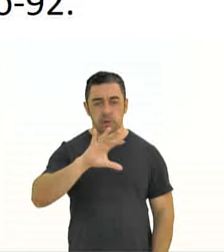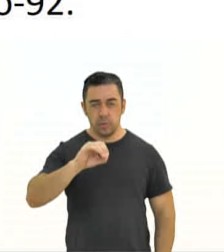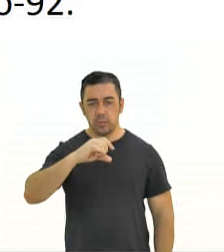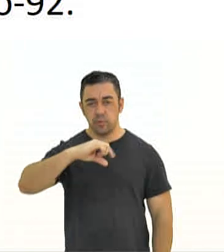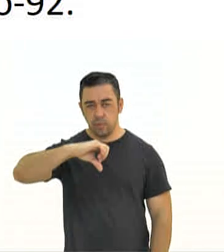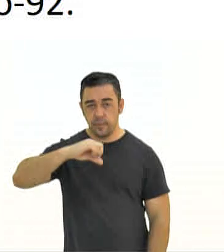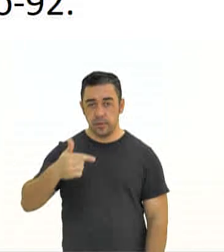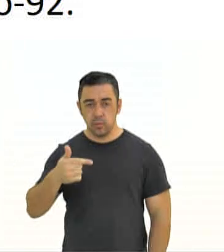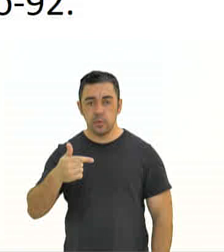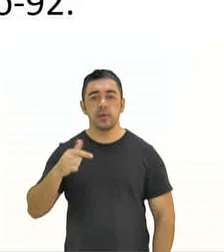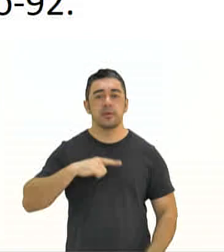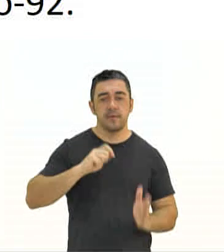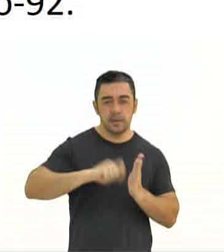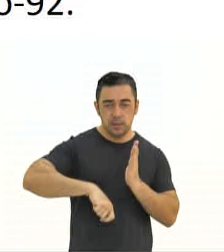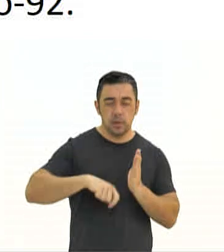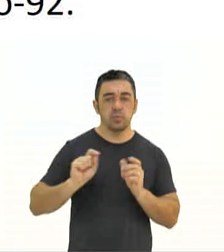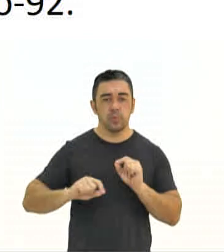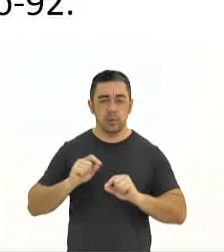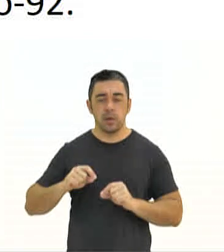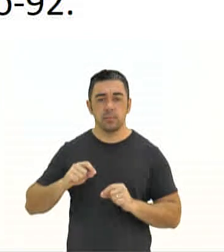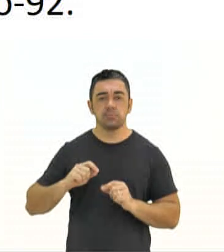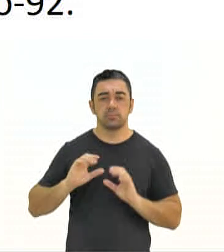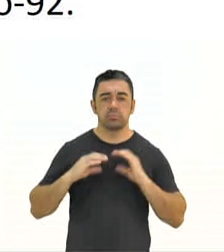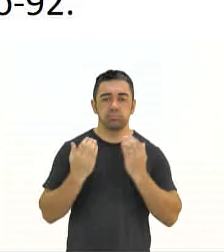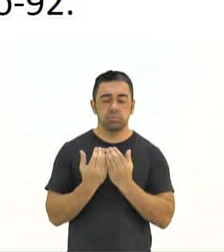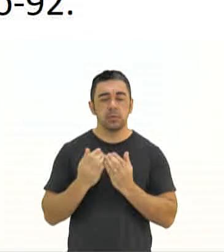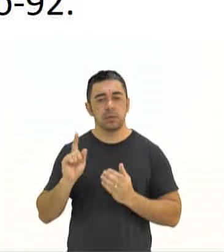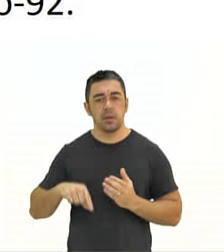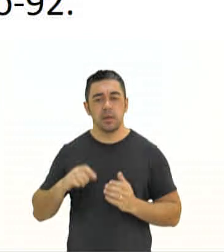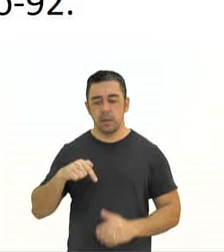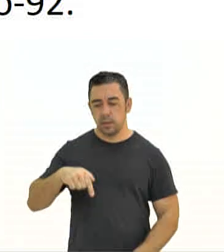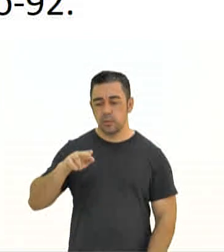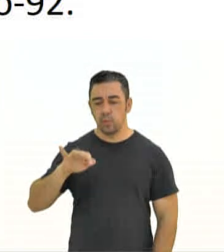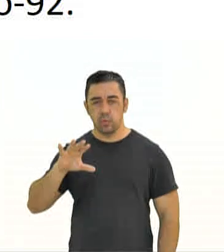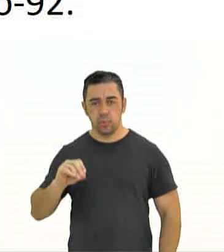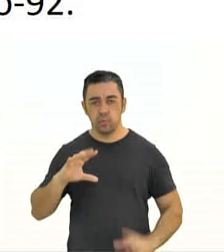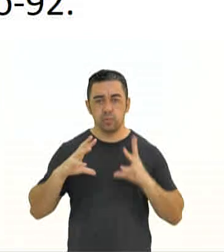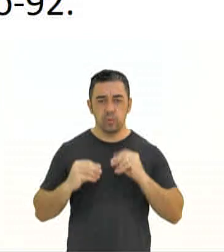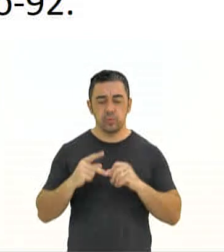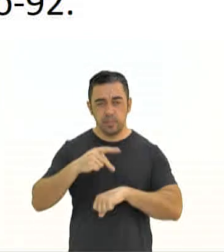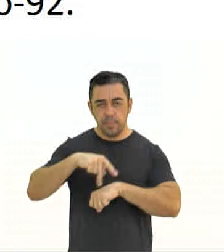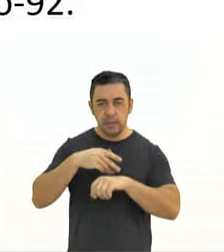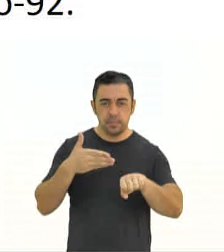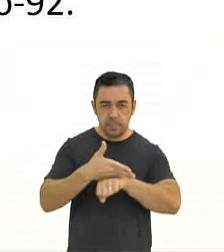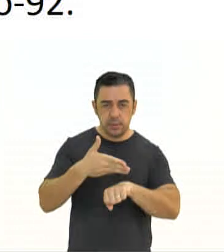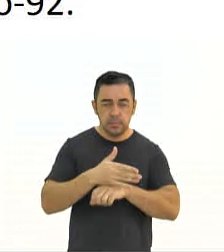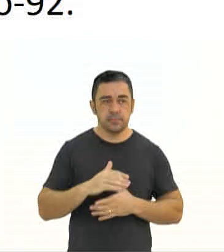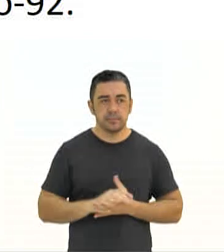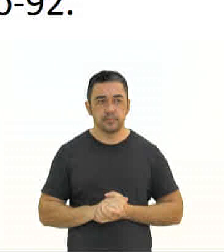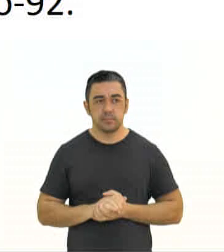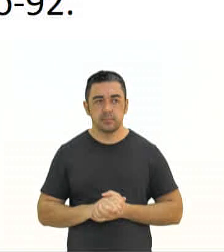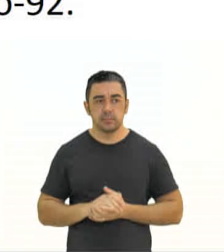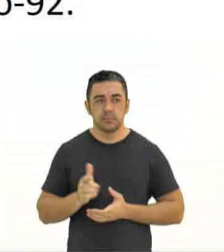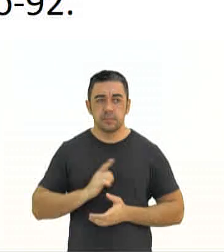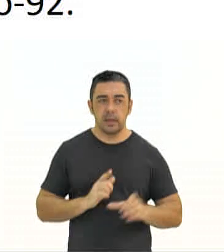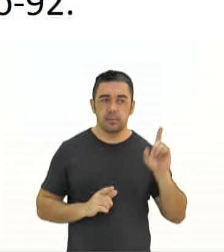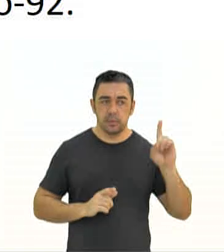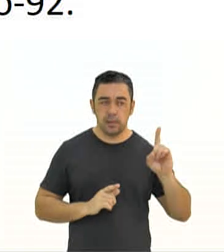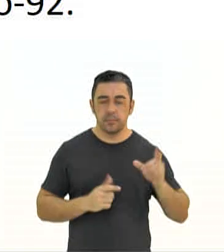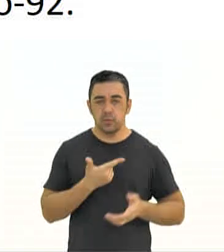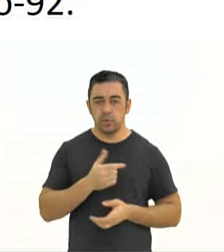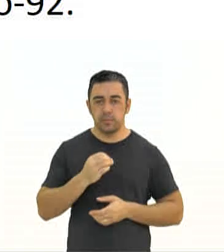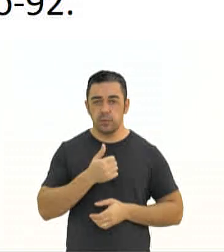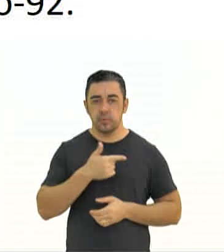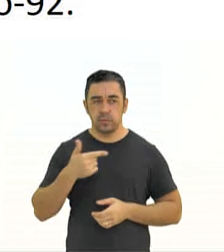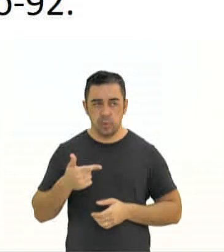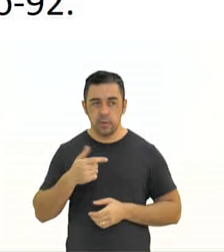foi assinado um protocolo de Kyoto por todos os países que participaram do evento. Letra D, em 2002, foi a vez do Egito